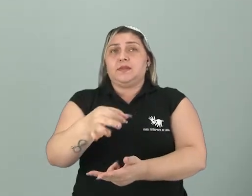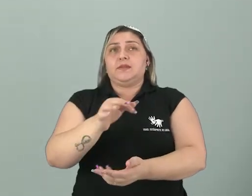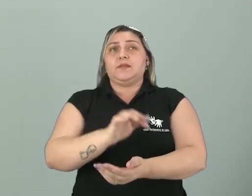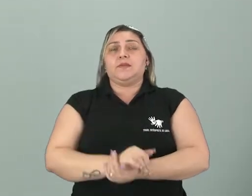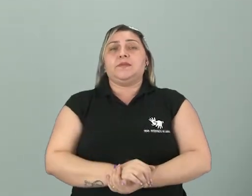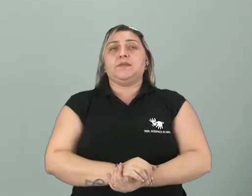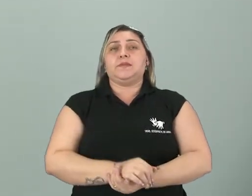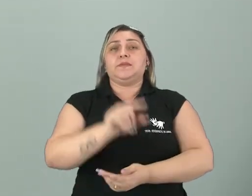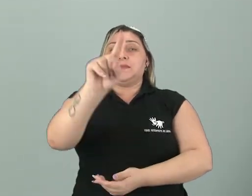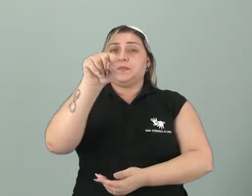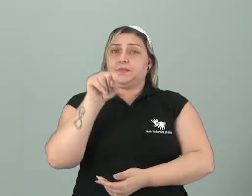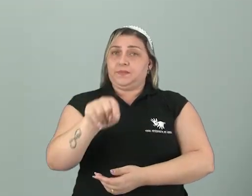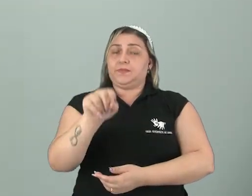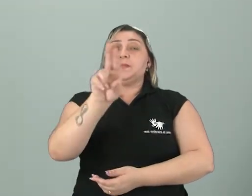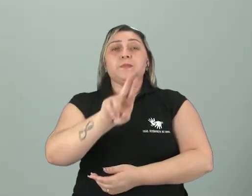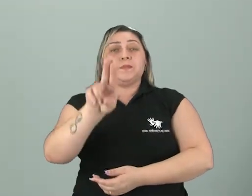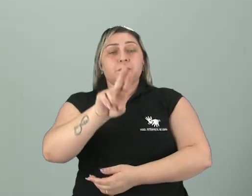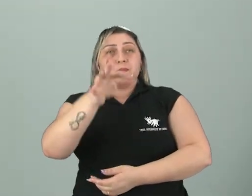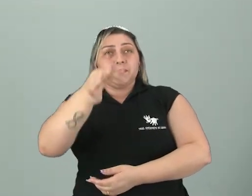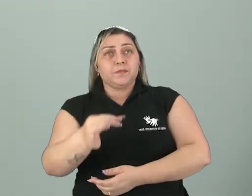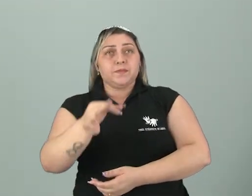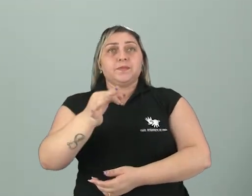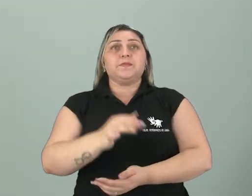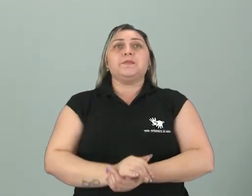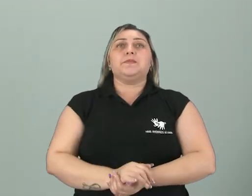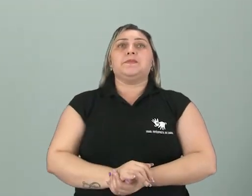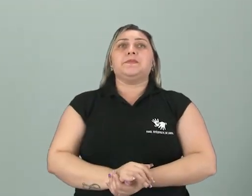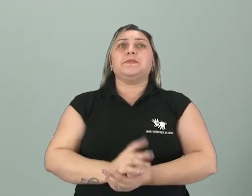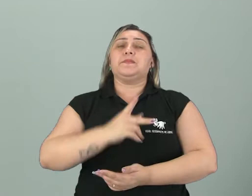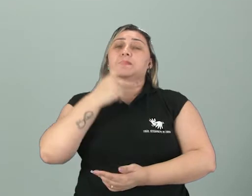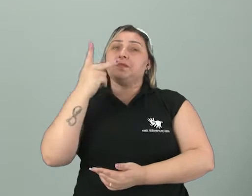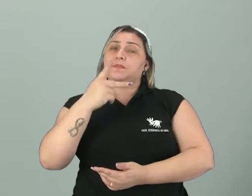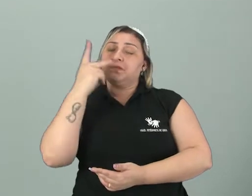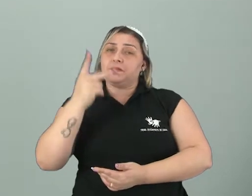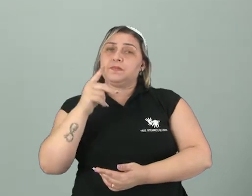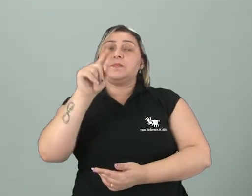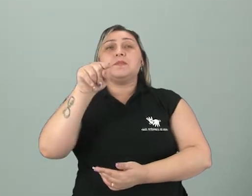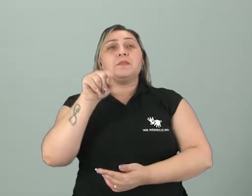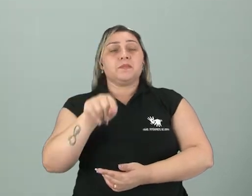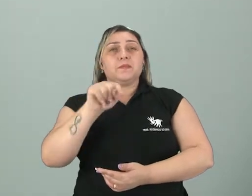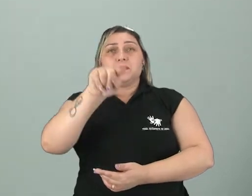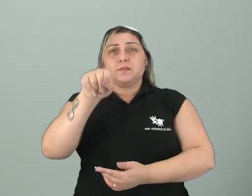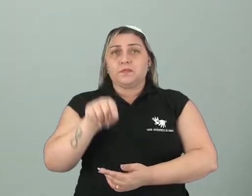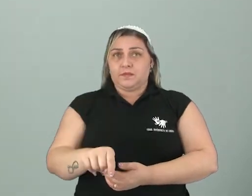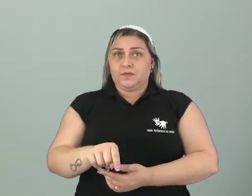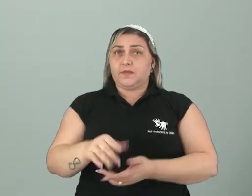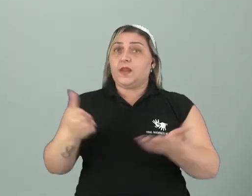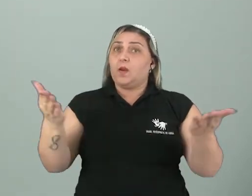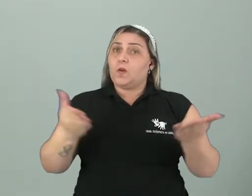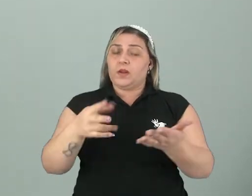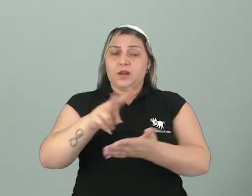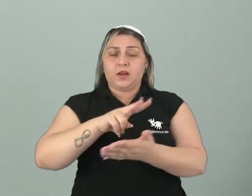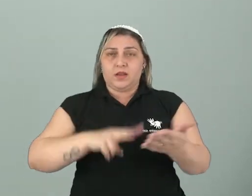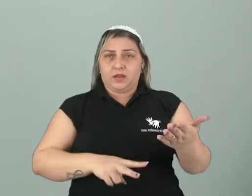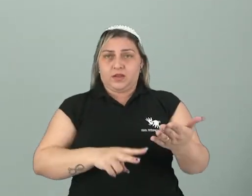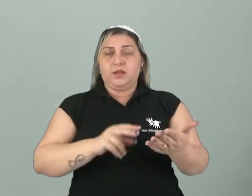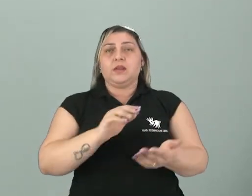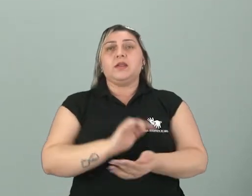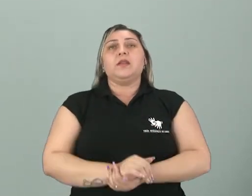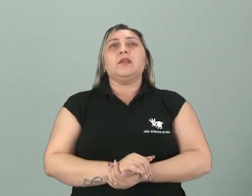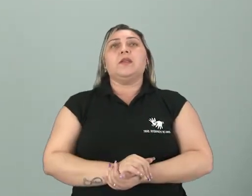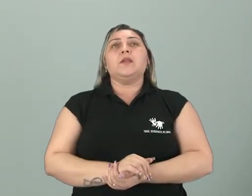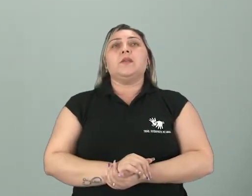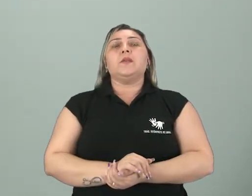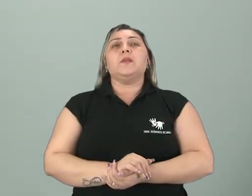de exclamação. Gente, falamos sobre o ponto de interrogação e exclamação. Vamos ler agora o trecho